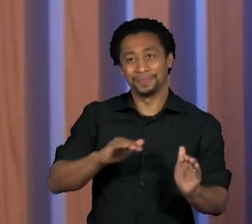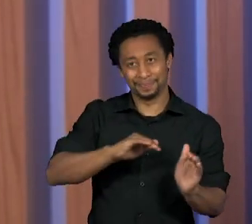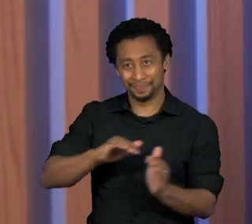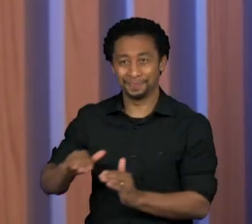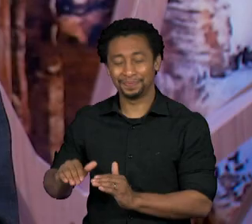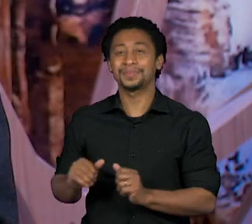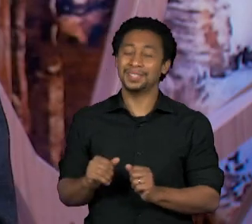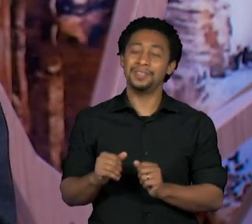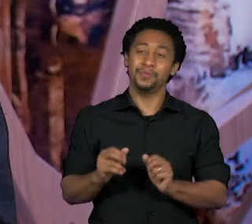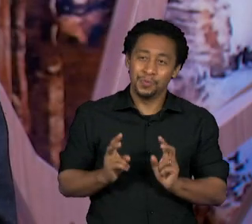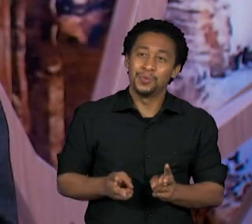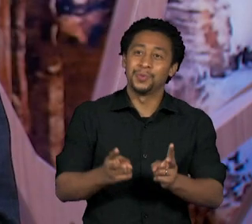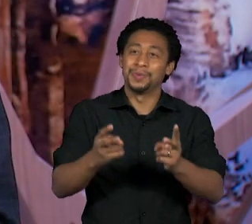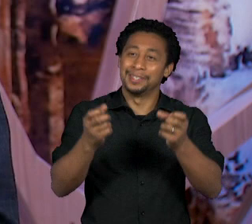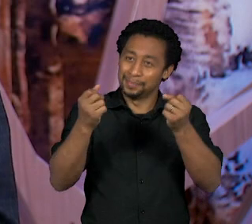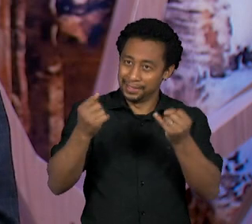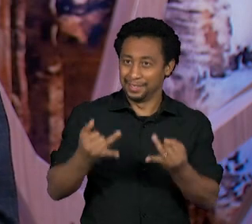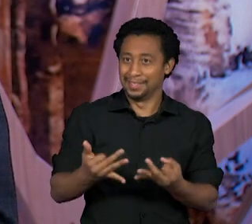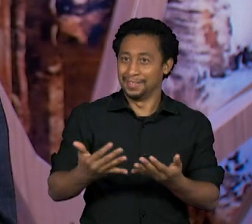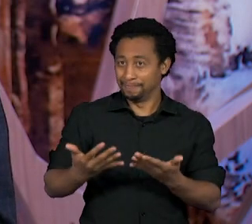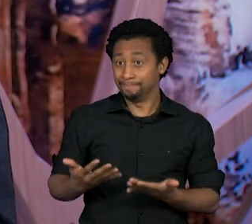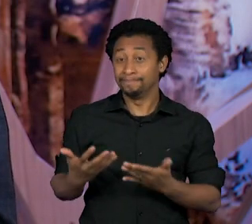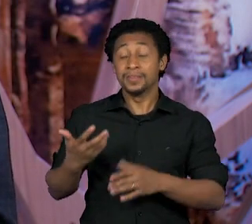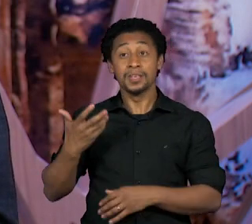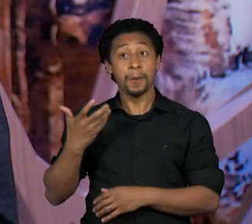sobre o se é possível ter